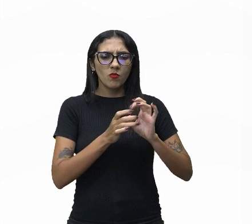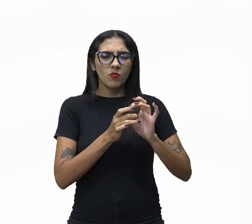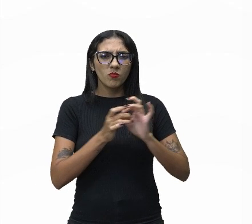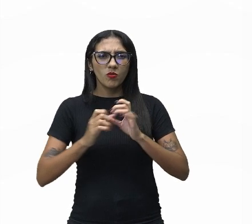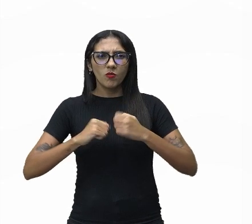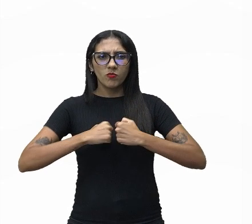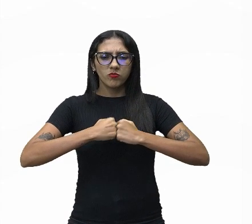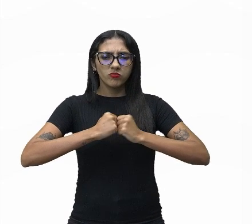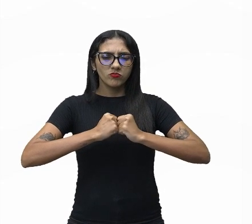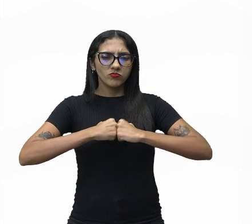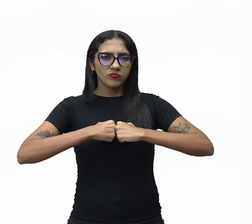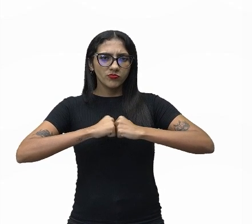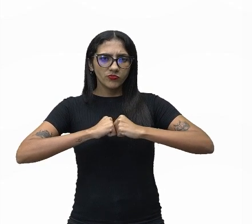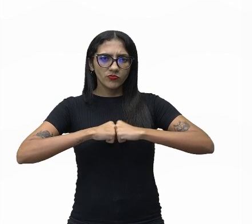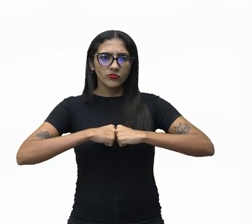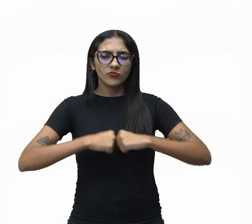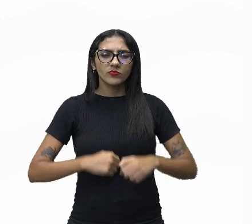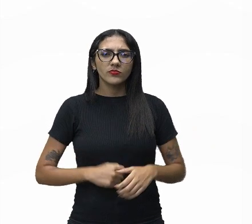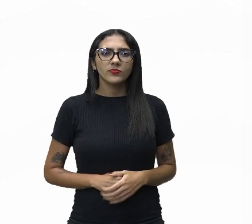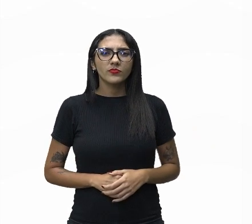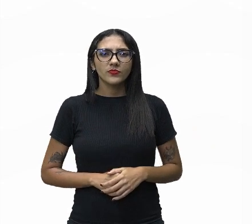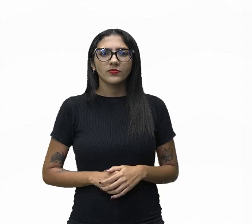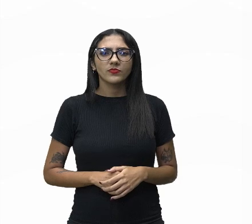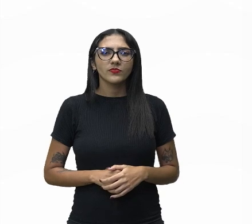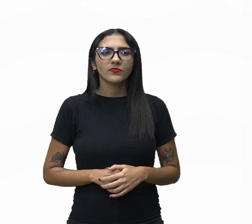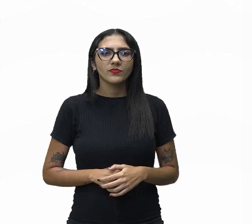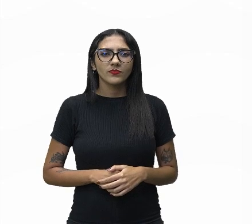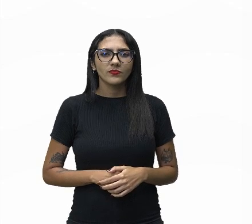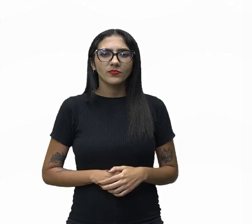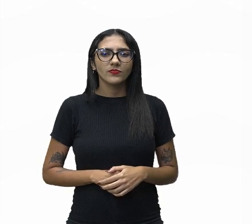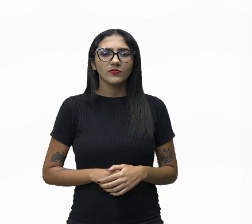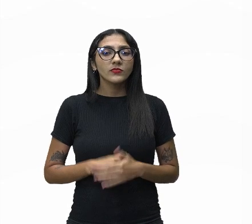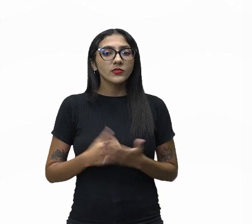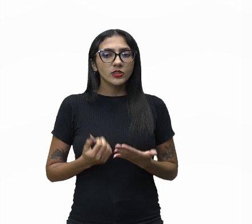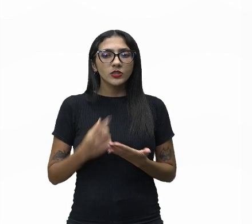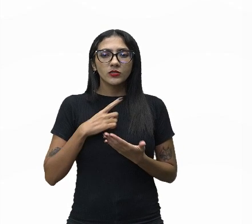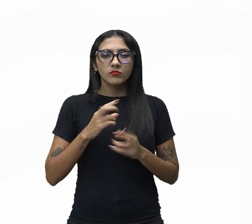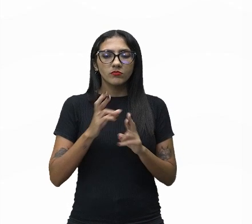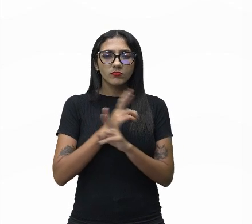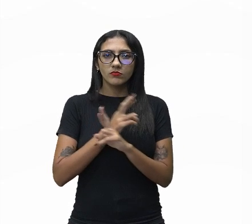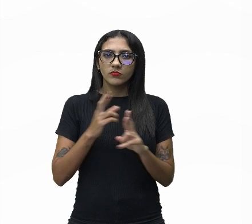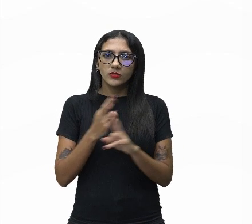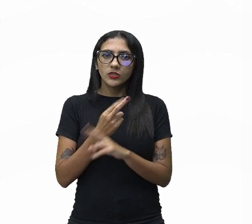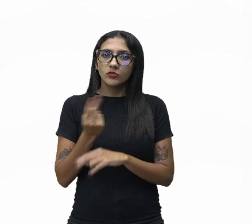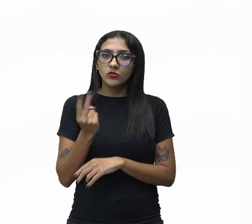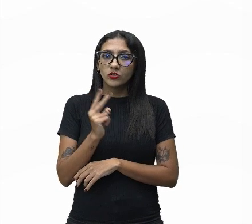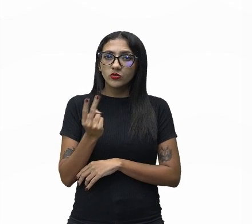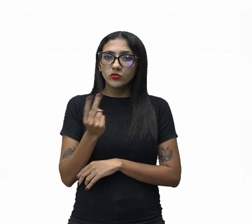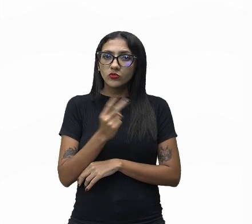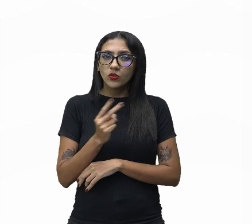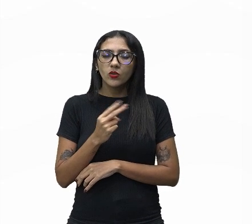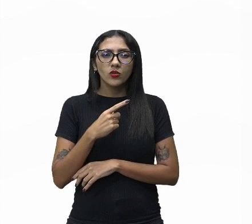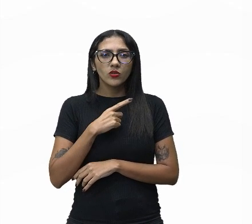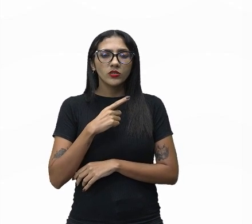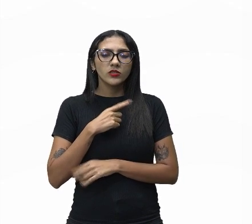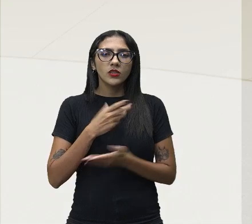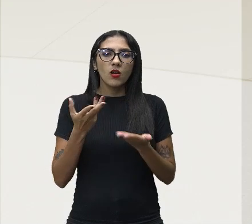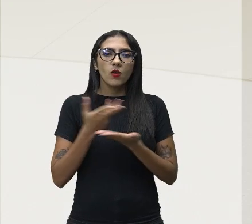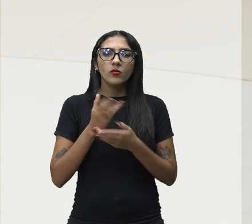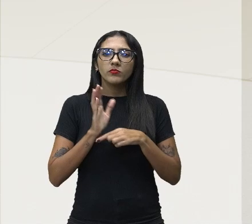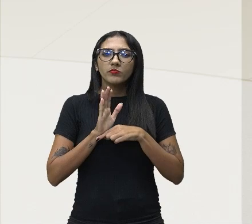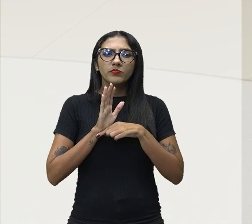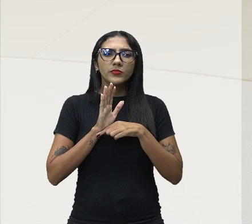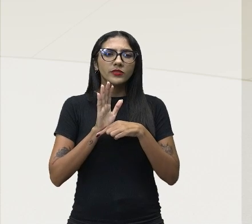muscular ao sistema esquelético. Né? Então, para a gente relacionar esses dois, a gente trouxe aqui